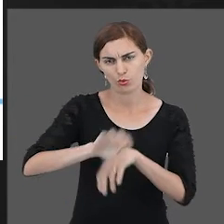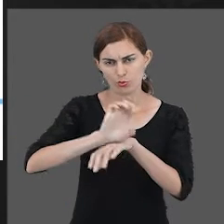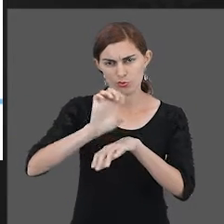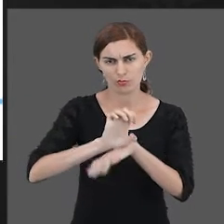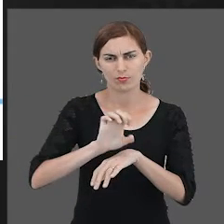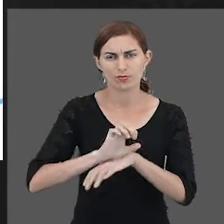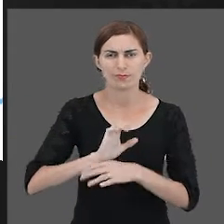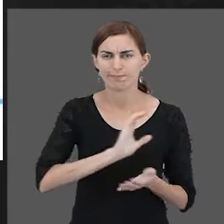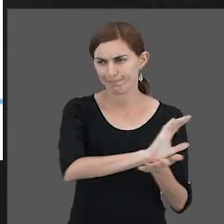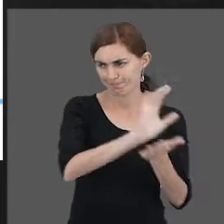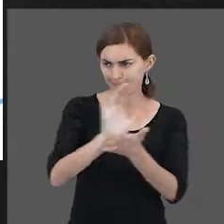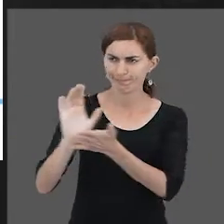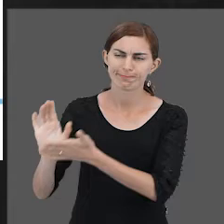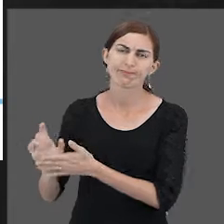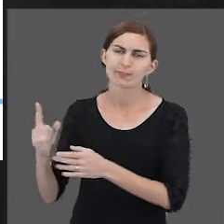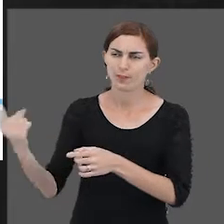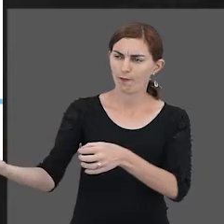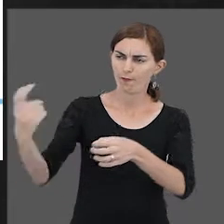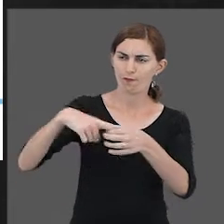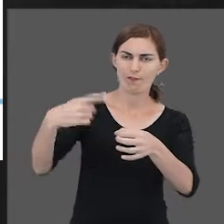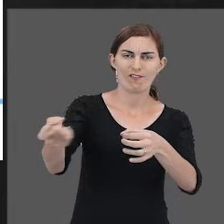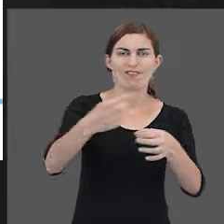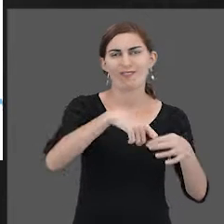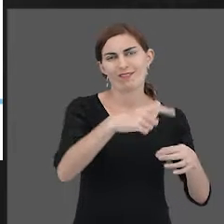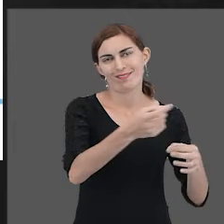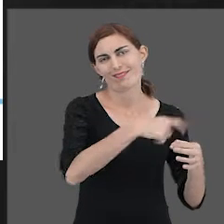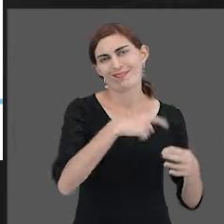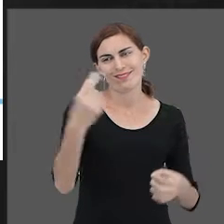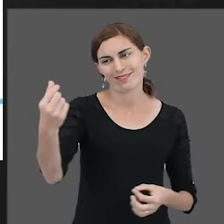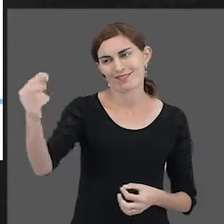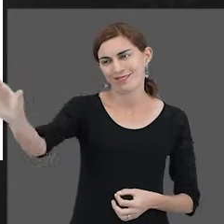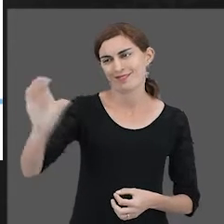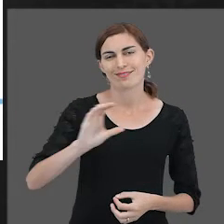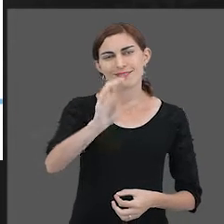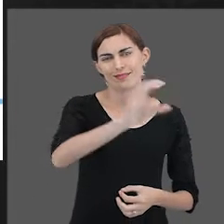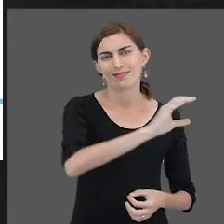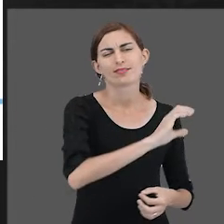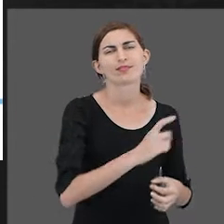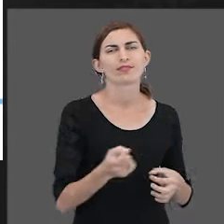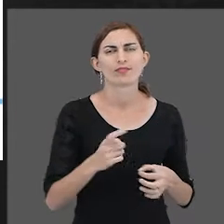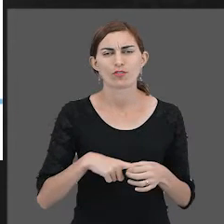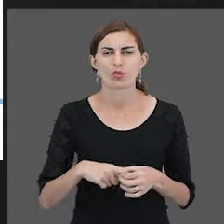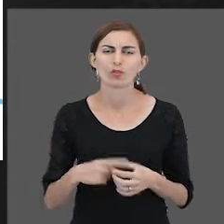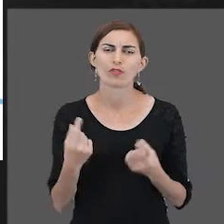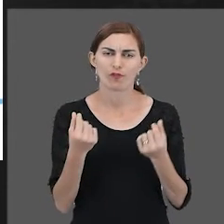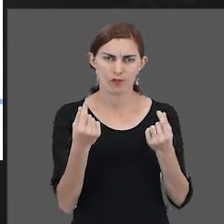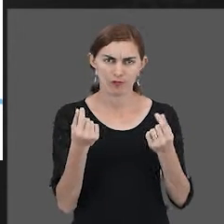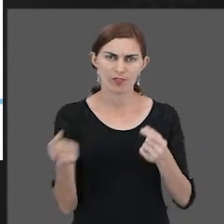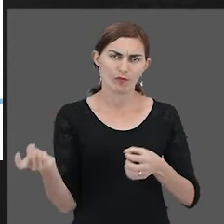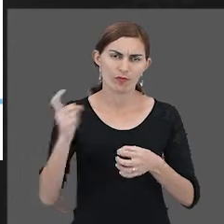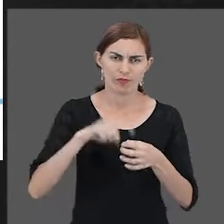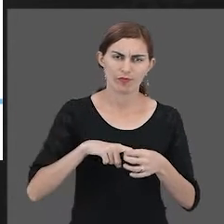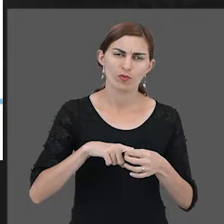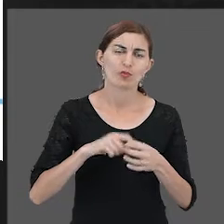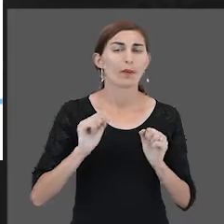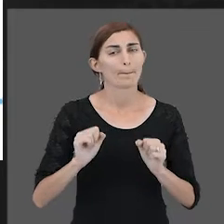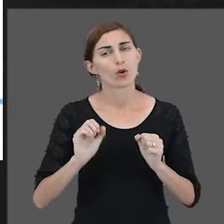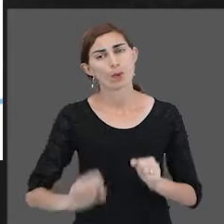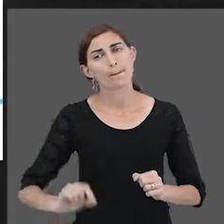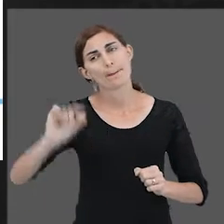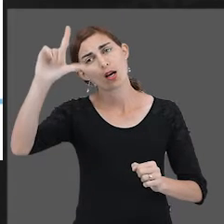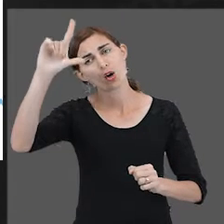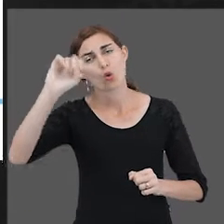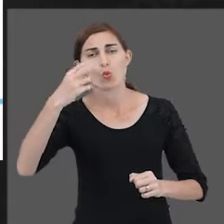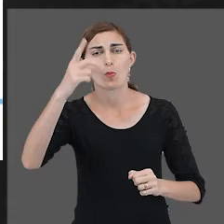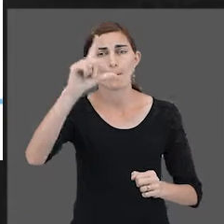parte de suas receitas e recebem de volta do Fundeb valores que dependem da quantidade de alunos matriculados. Os valores que retornam podem ser maiores